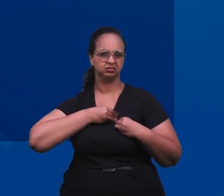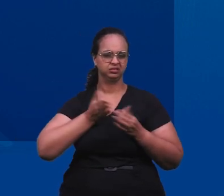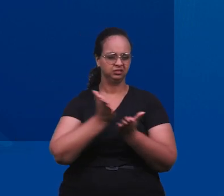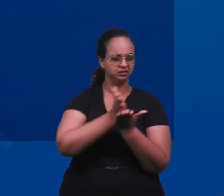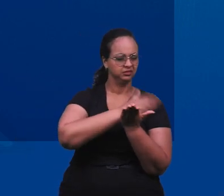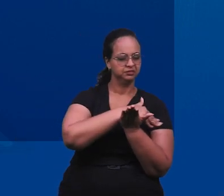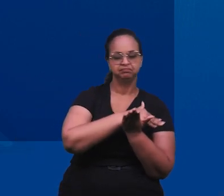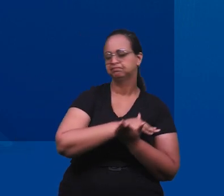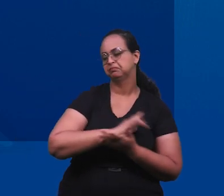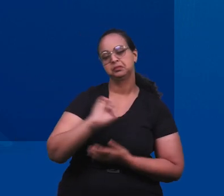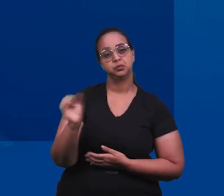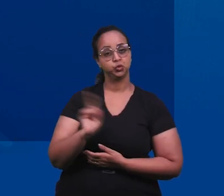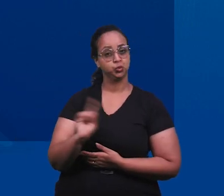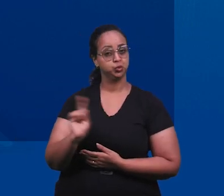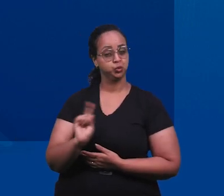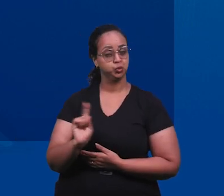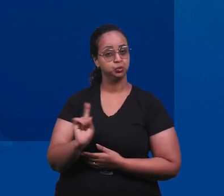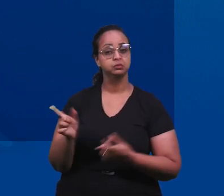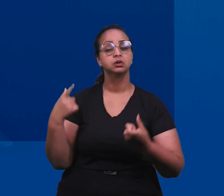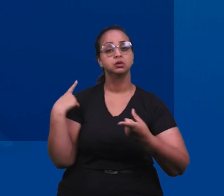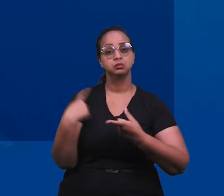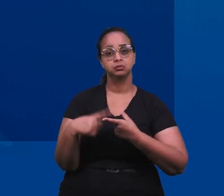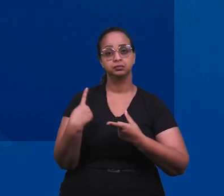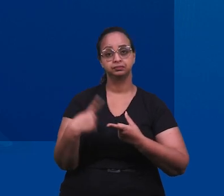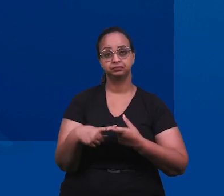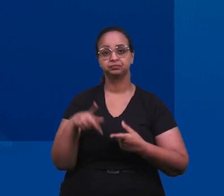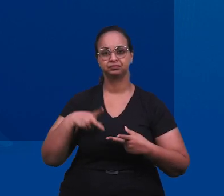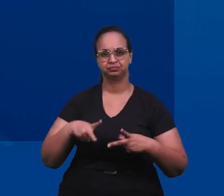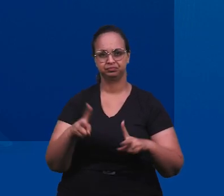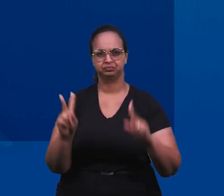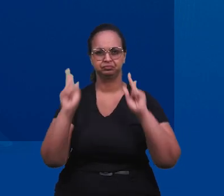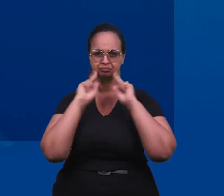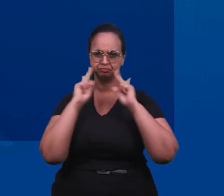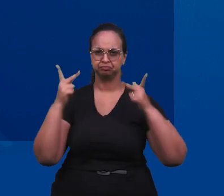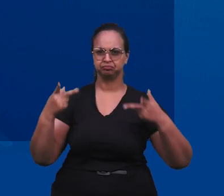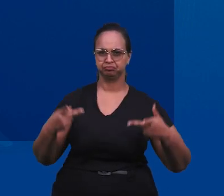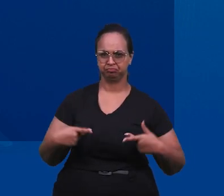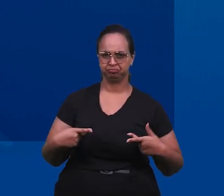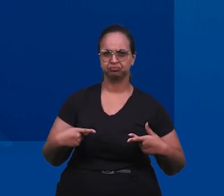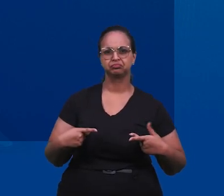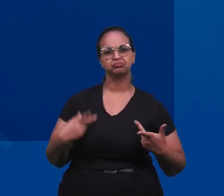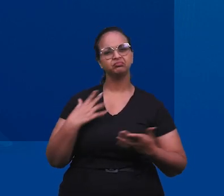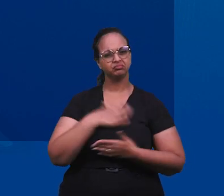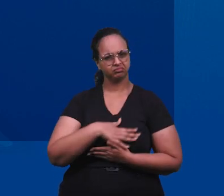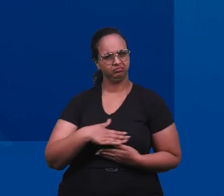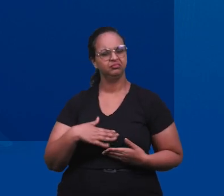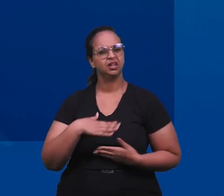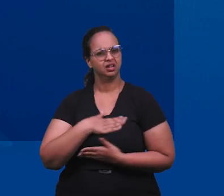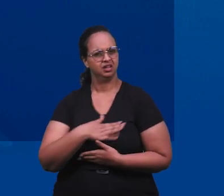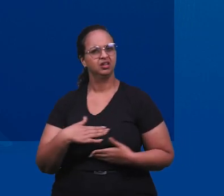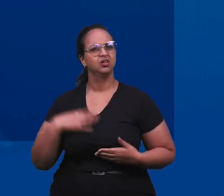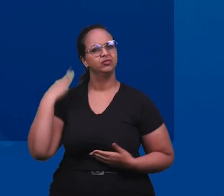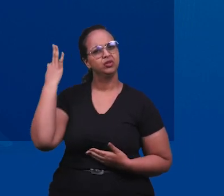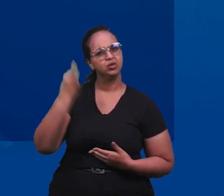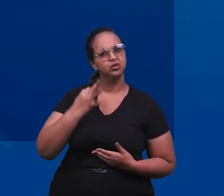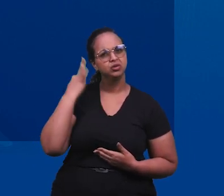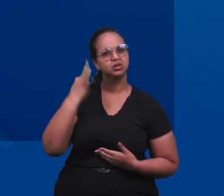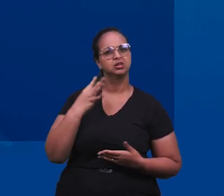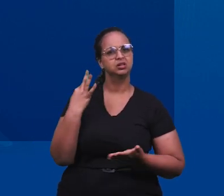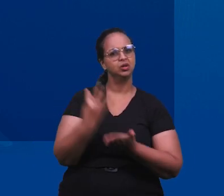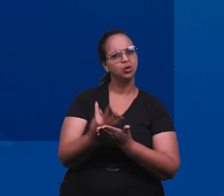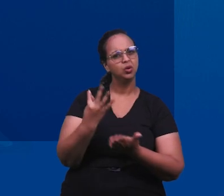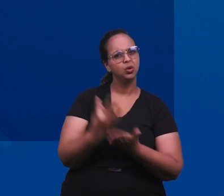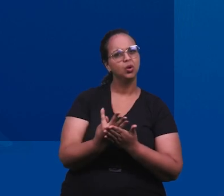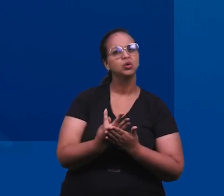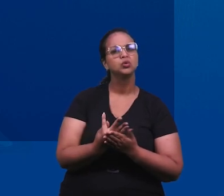com a história, nós podemos ver que o homem sempre teve boas intenções com o mundo, com a filosofia, com a